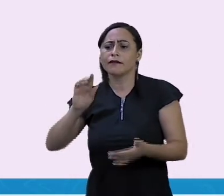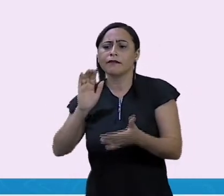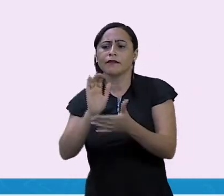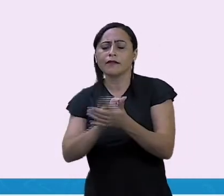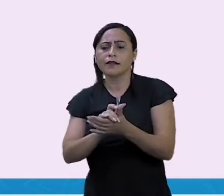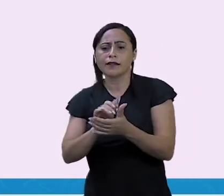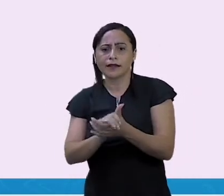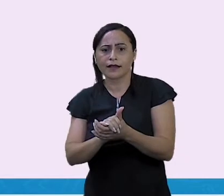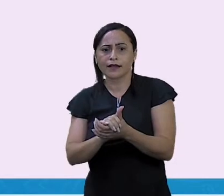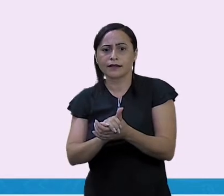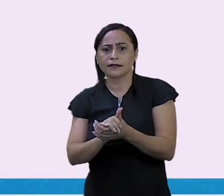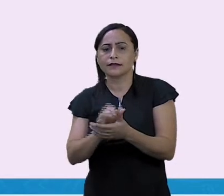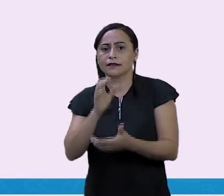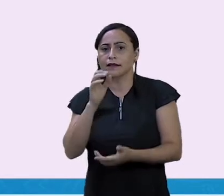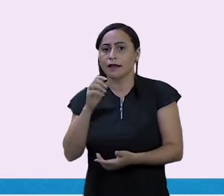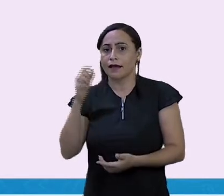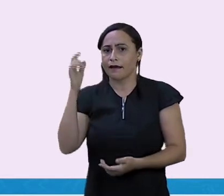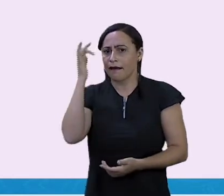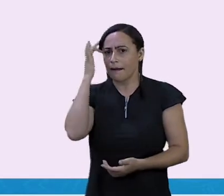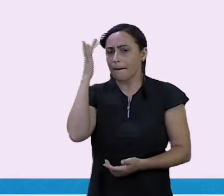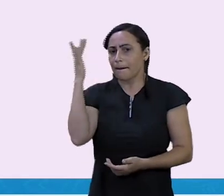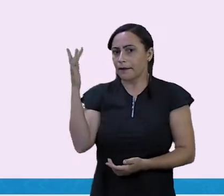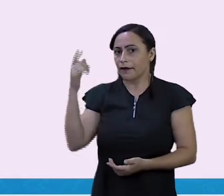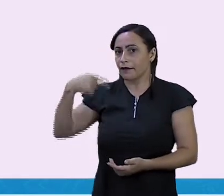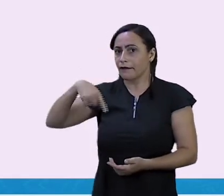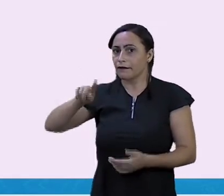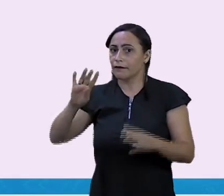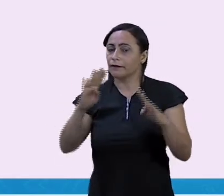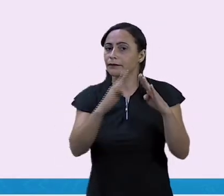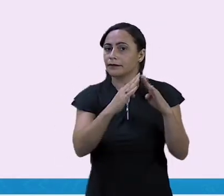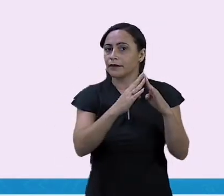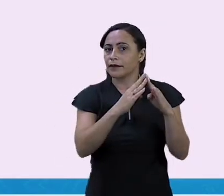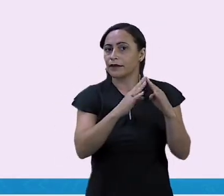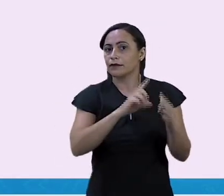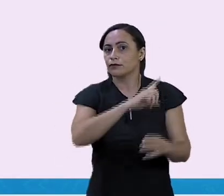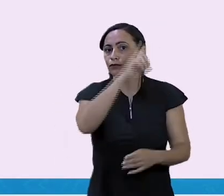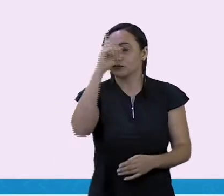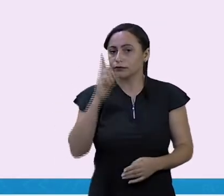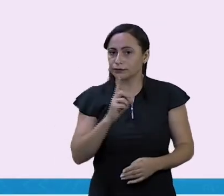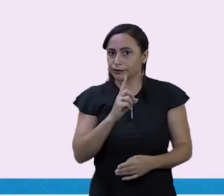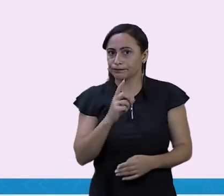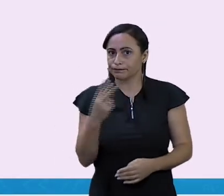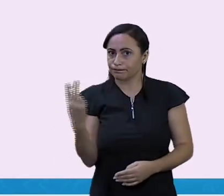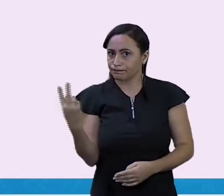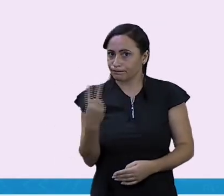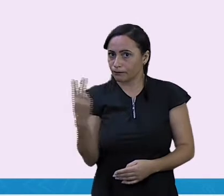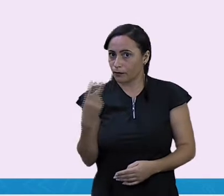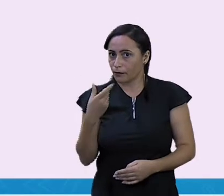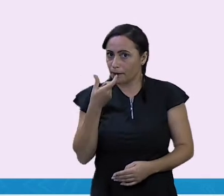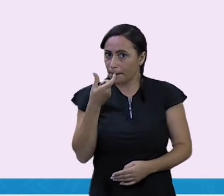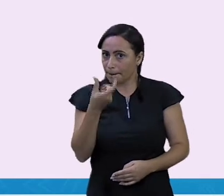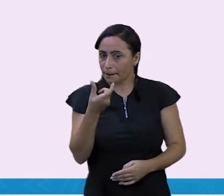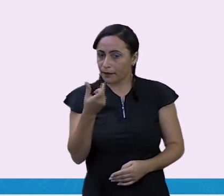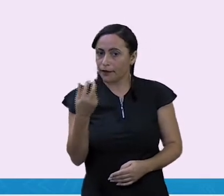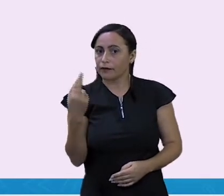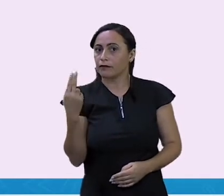casa domingo. 2 palavras escritas da mesma forma, porém